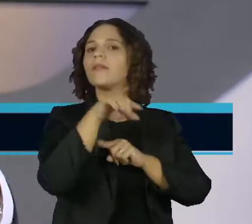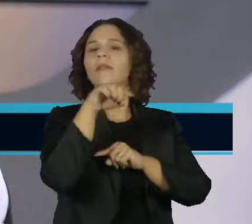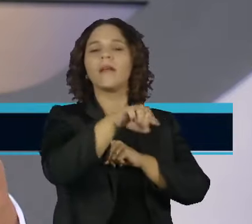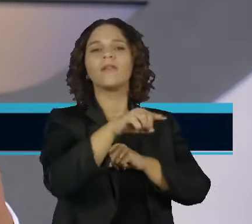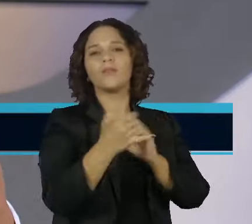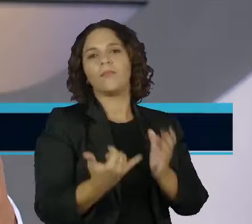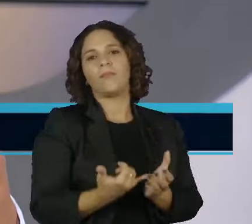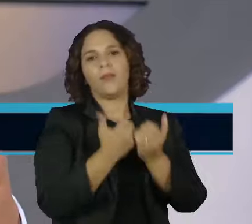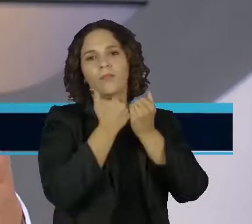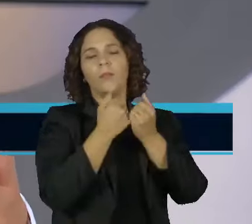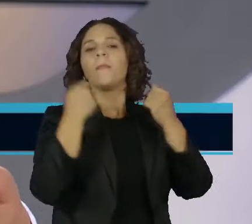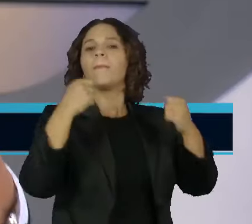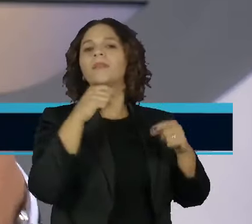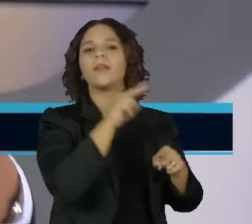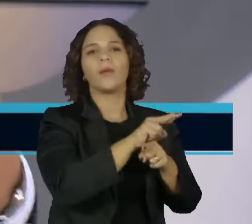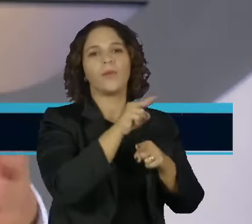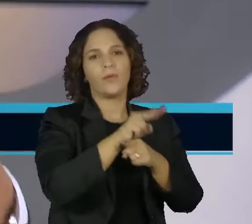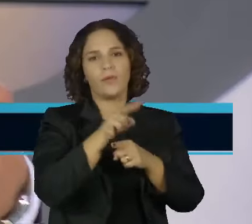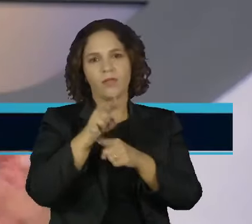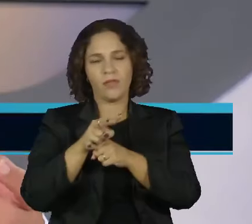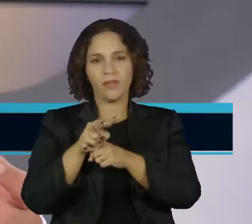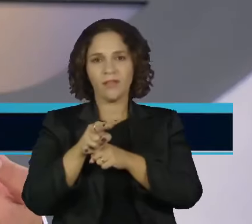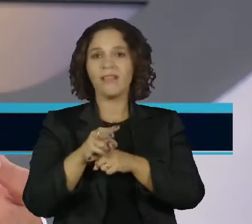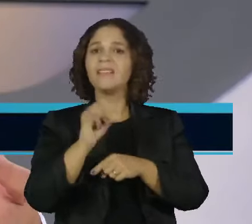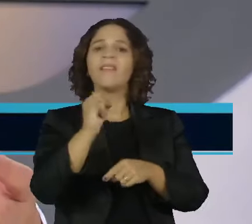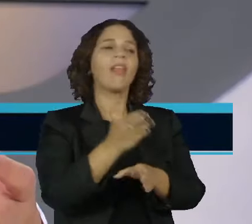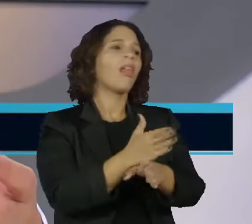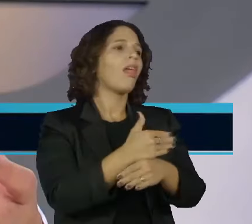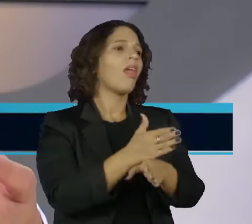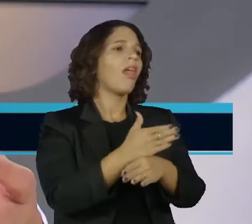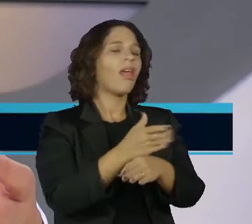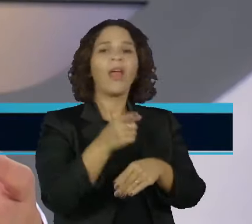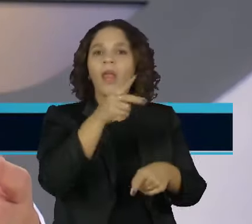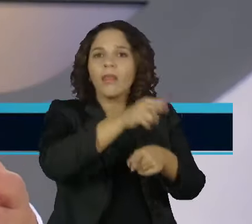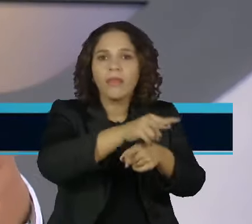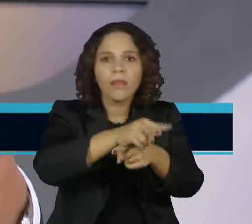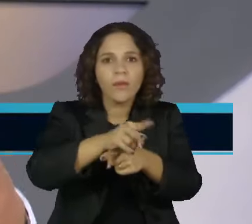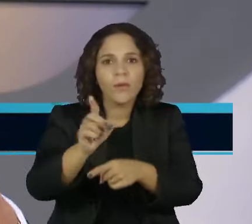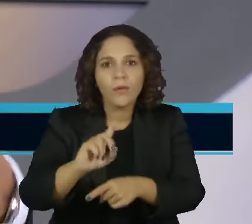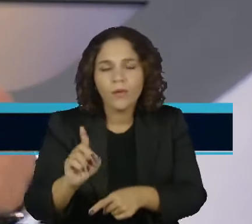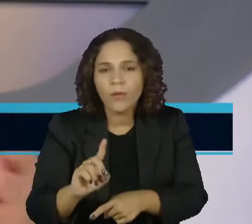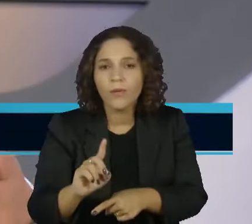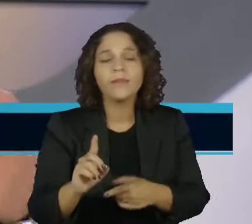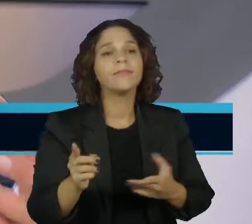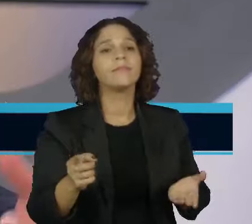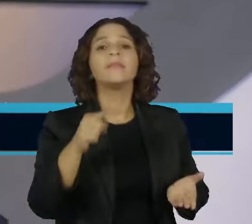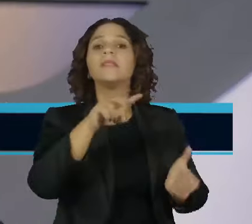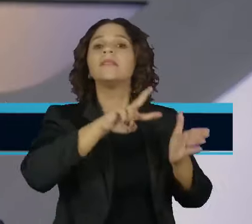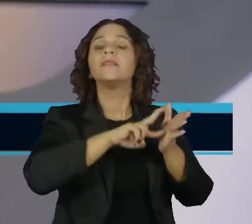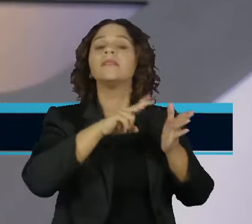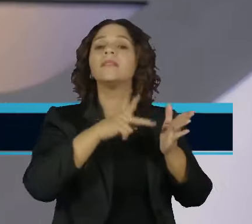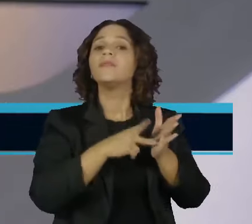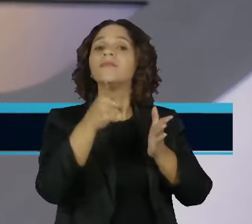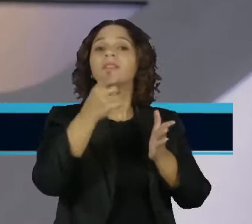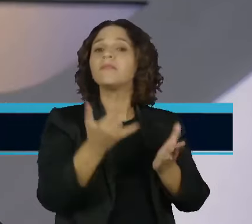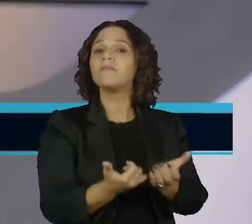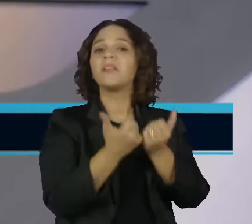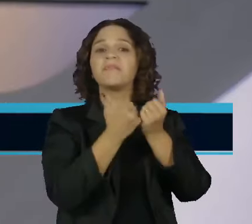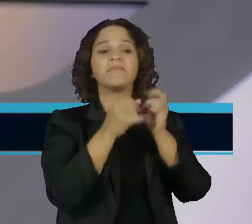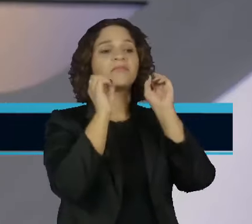patrimônio, deve ser preservado. Você deixar de fazer a manutenção correta na estrada, você está jogando o seu patrimônio pelo